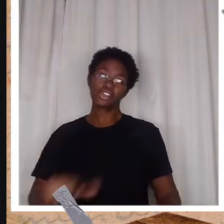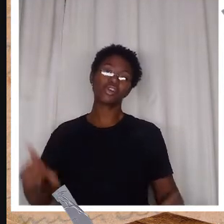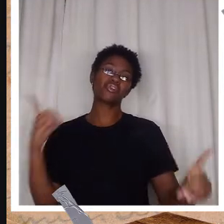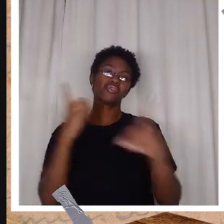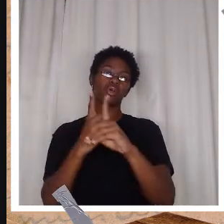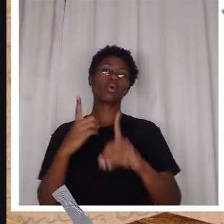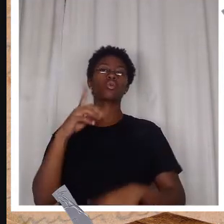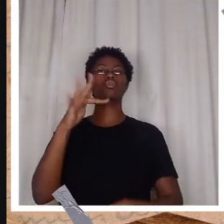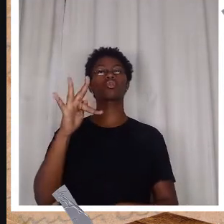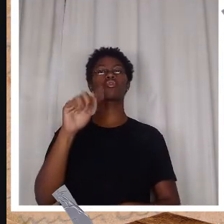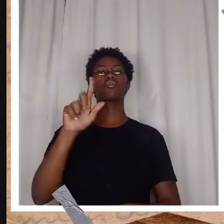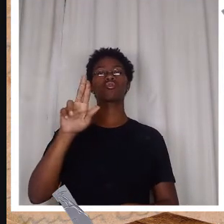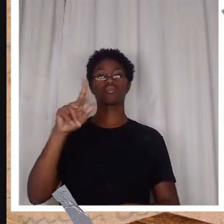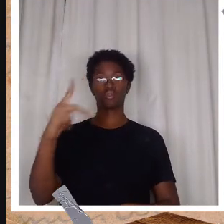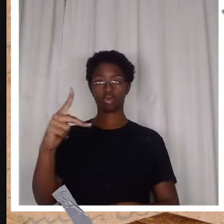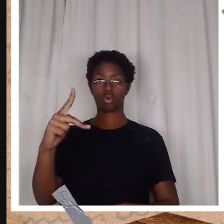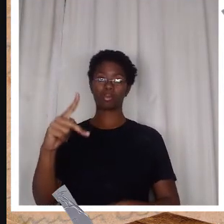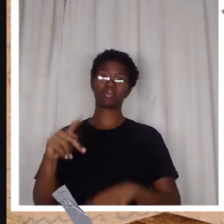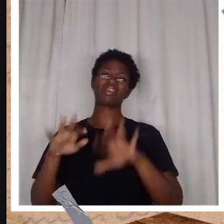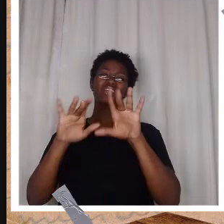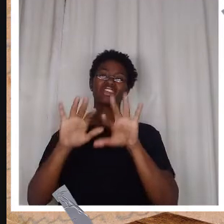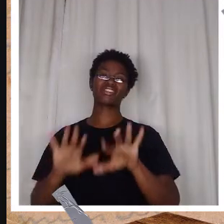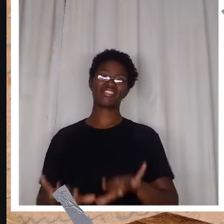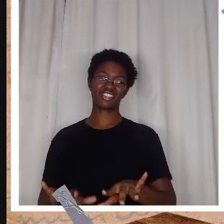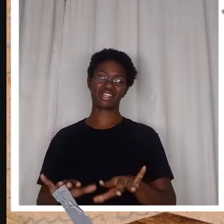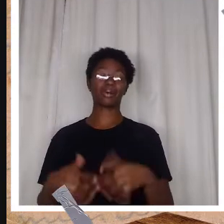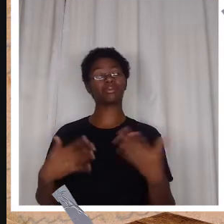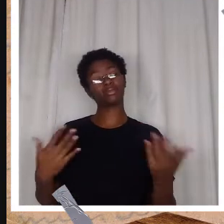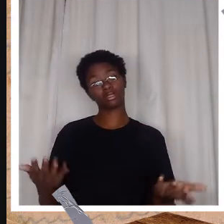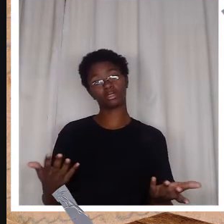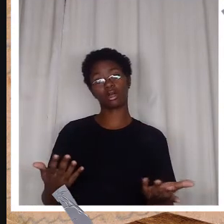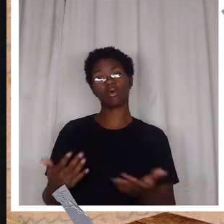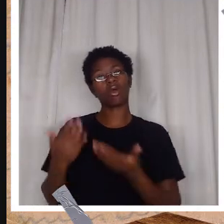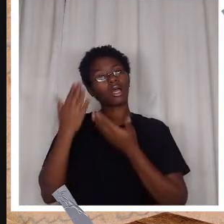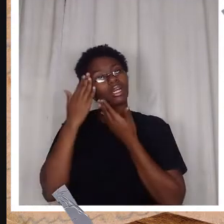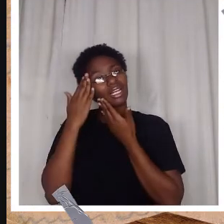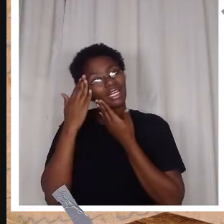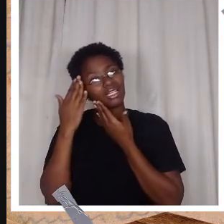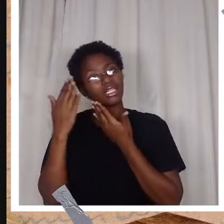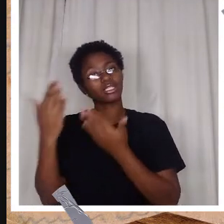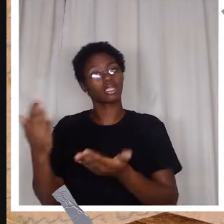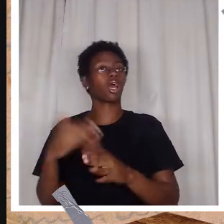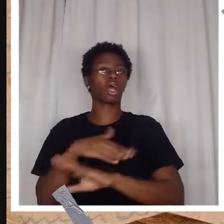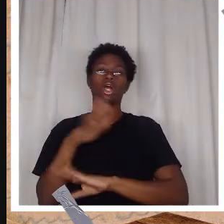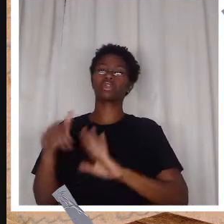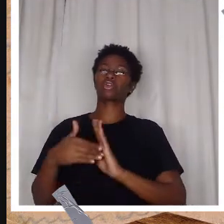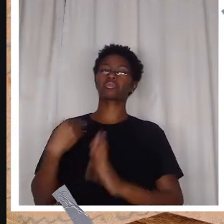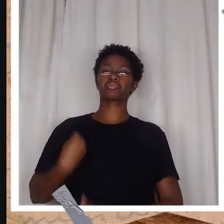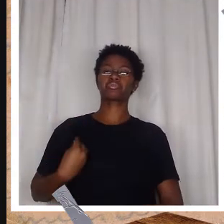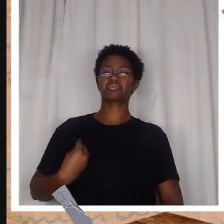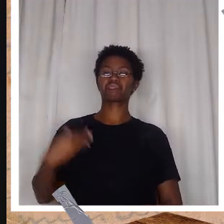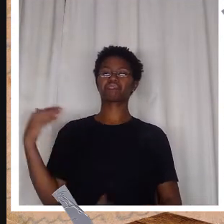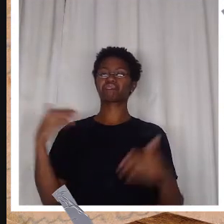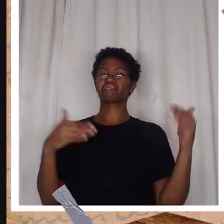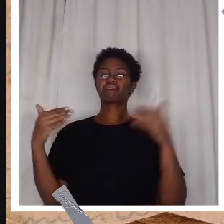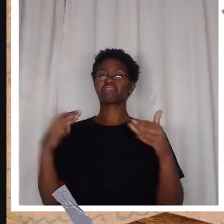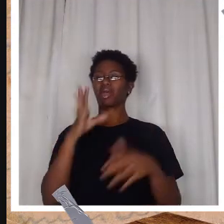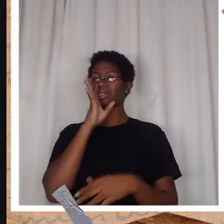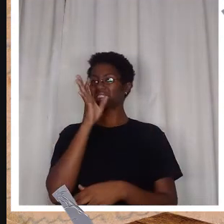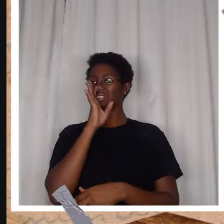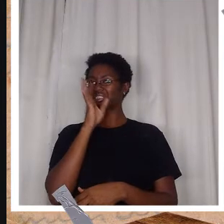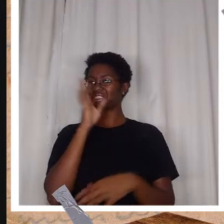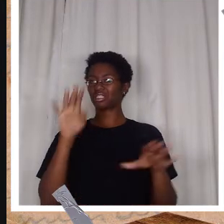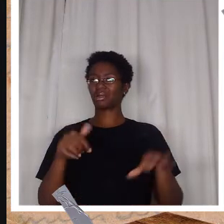quer agradecer a todos e a todas que nos prestigiaram na primeira mesa do ciclo de debates Uma